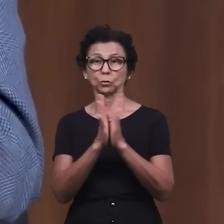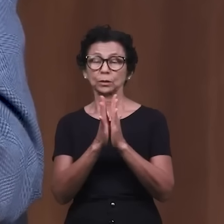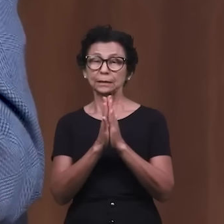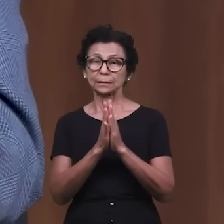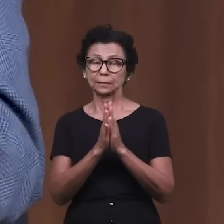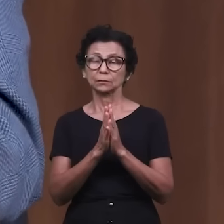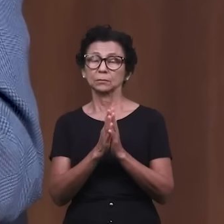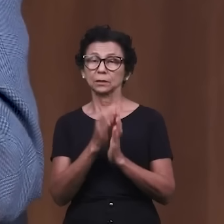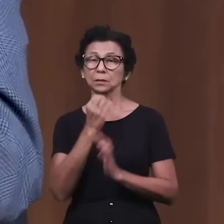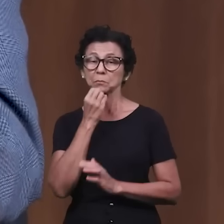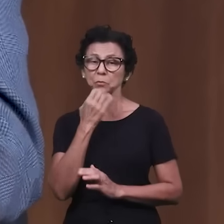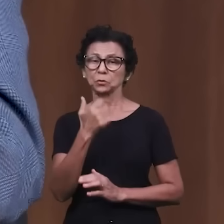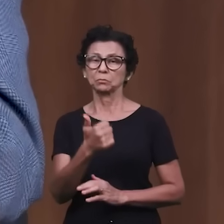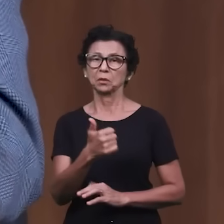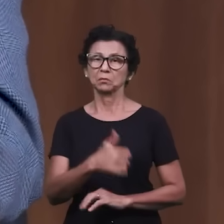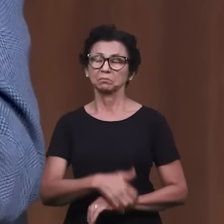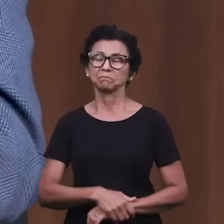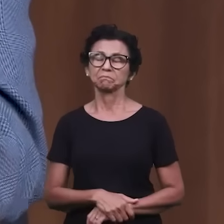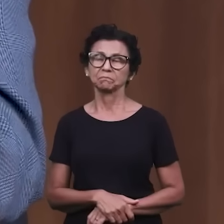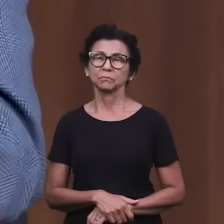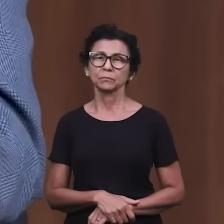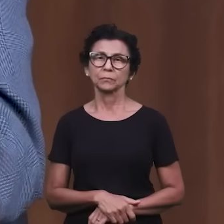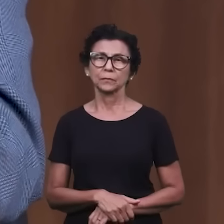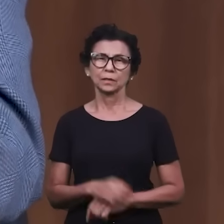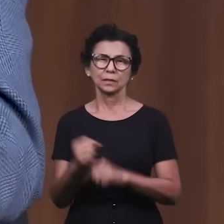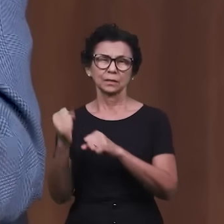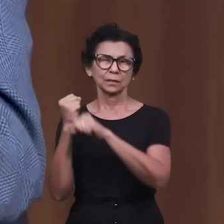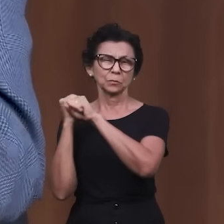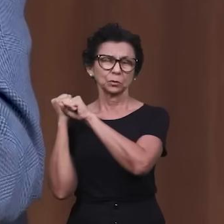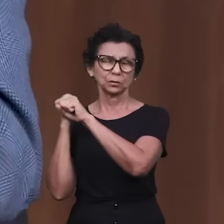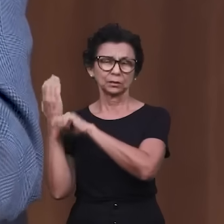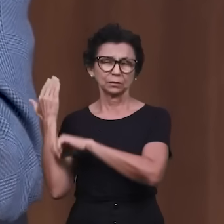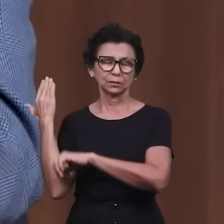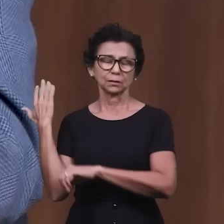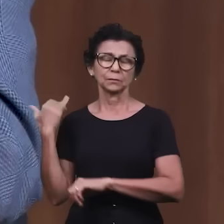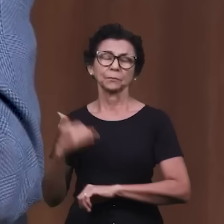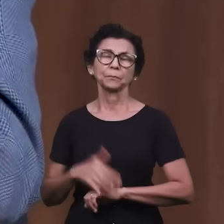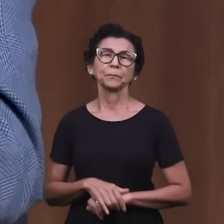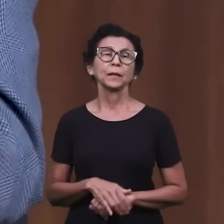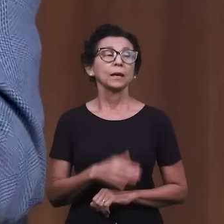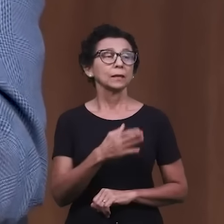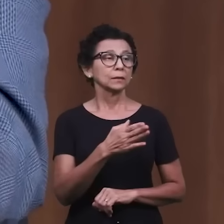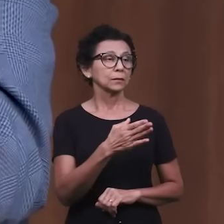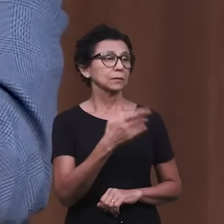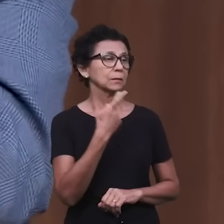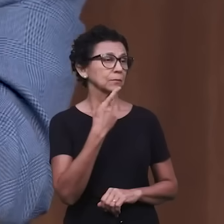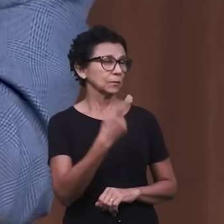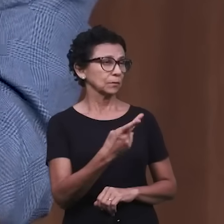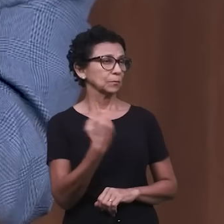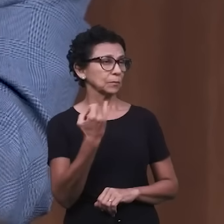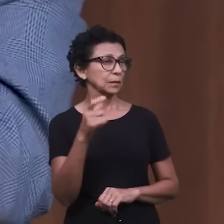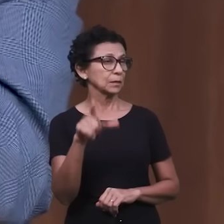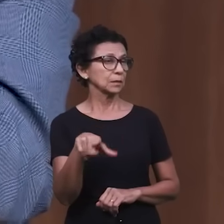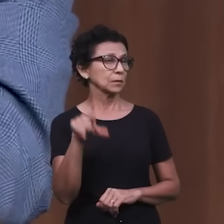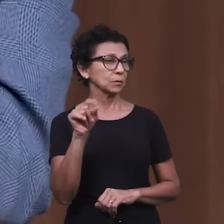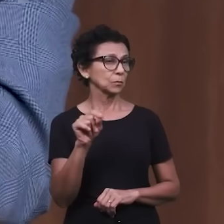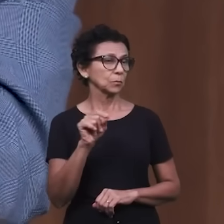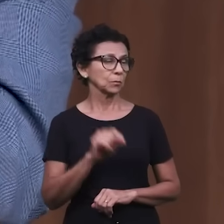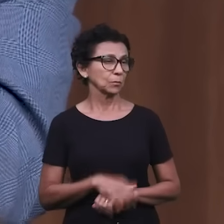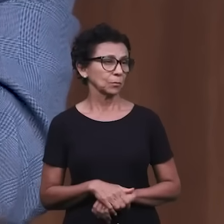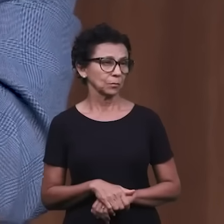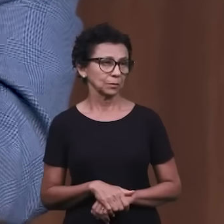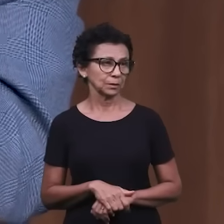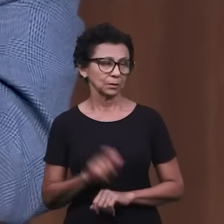anos anteriores. Aí. Bom, isso que você falou é muito importante, a escolha, né? E como que esse grupo vai